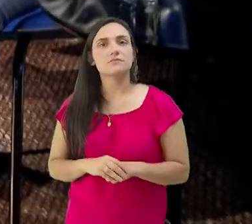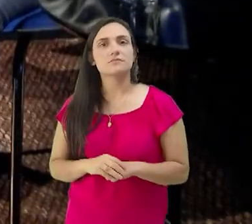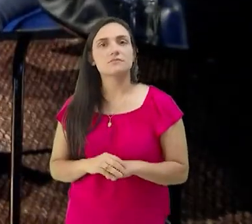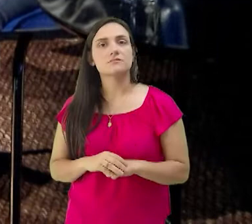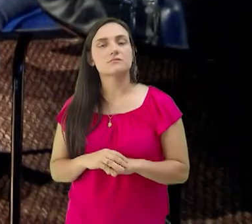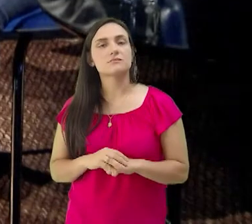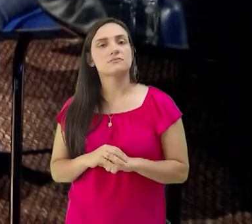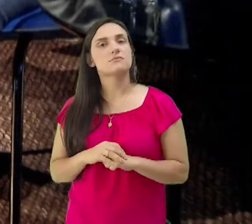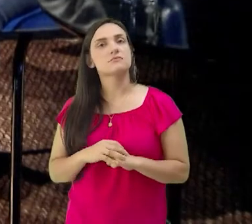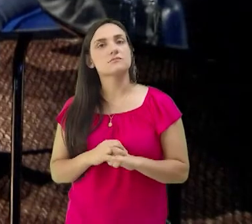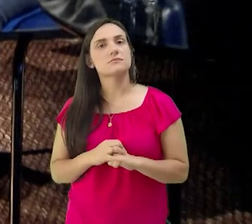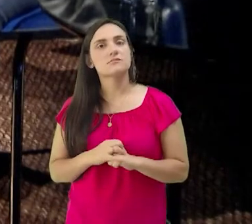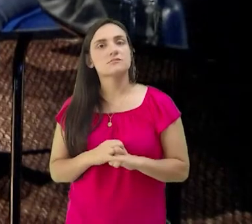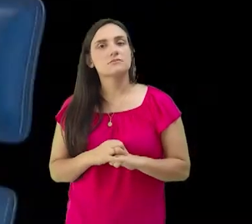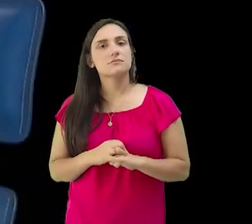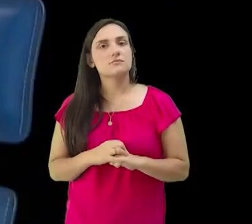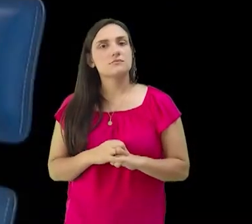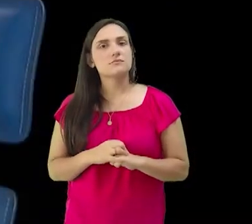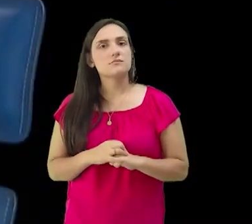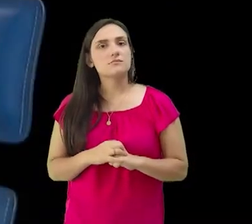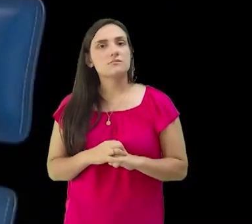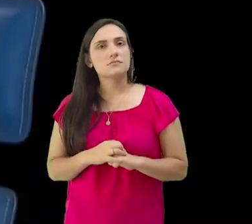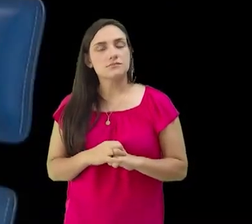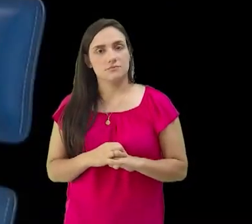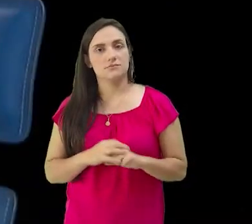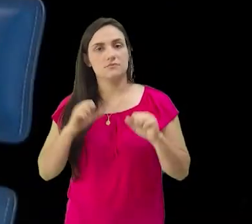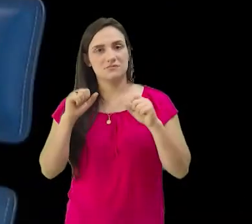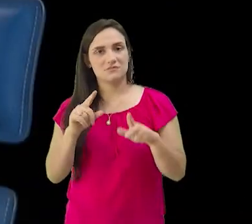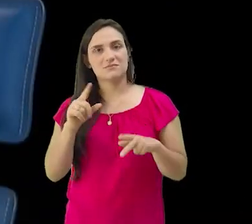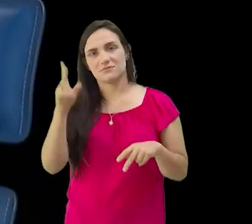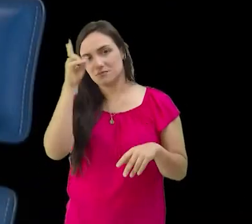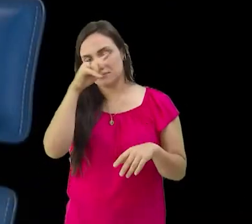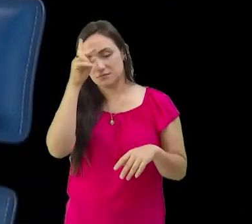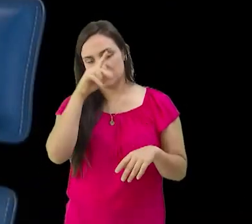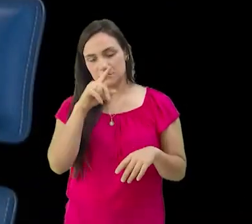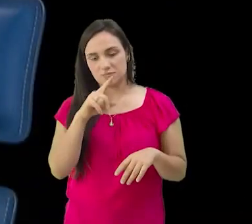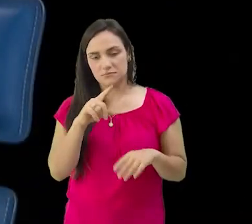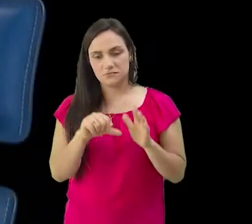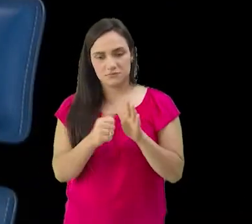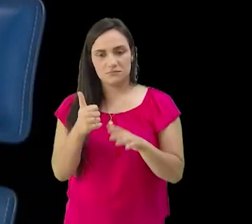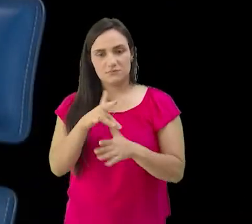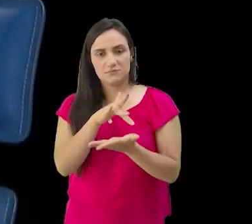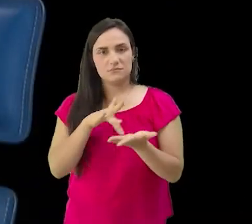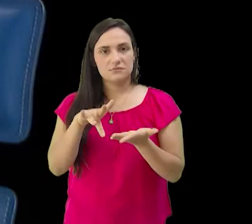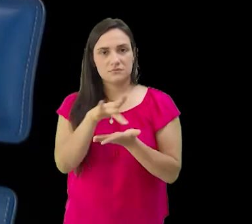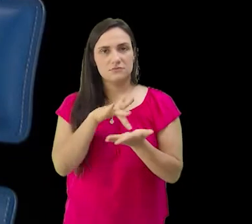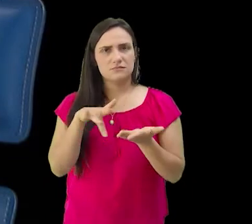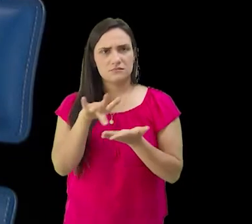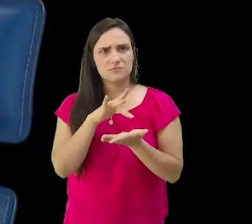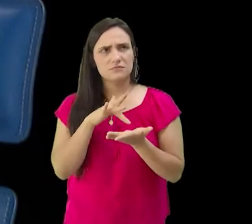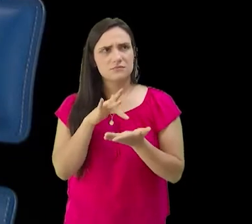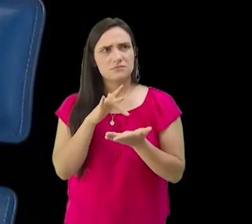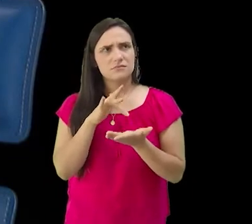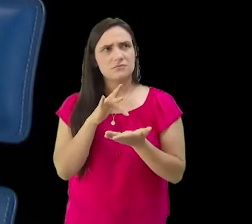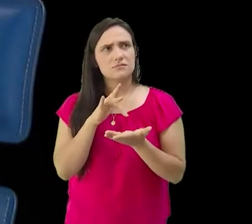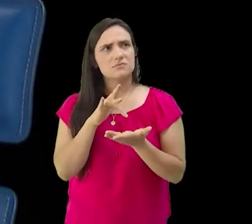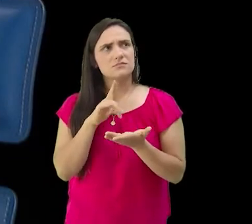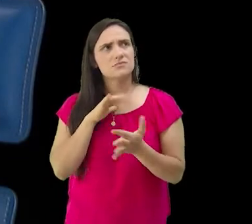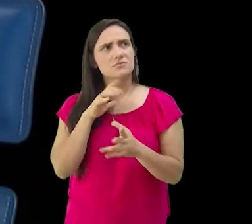músicas, né? E aí veio aquele primeiro CD, uma